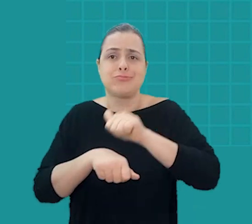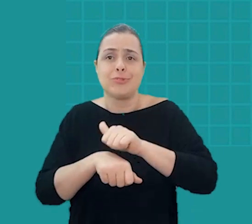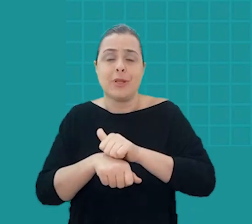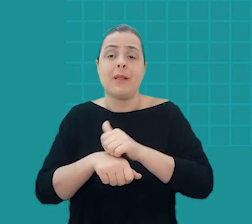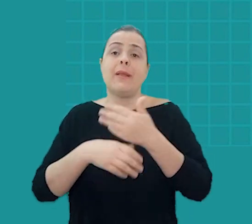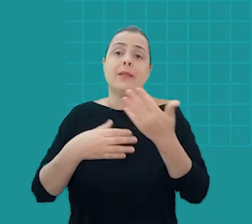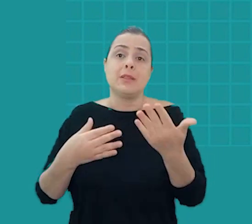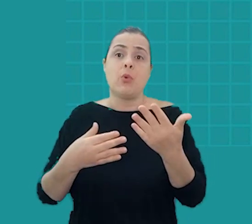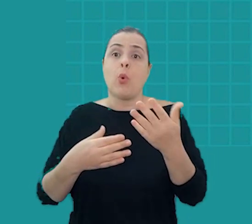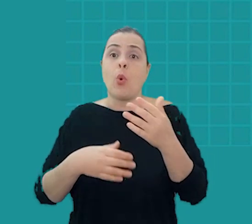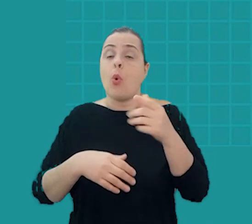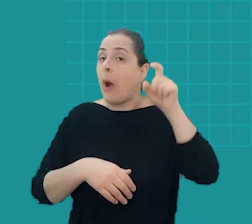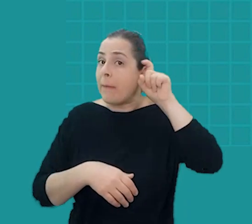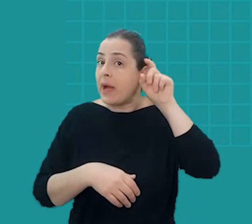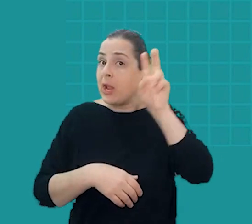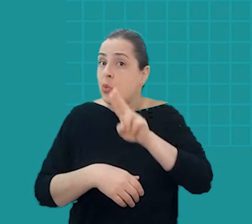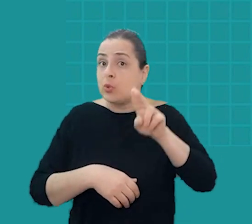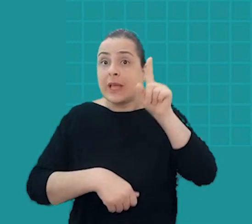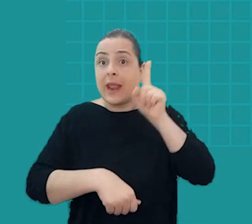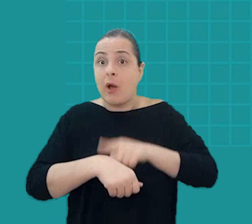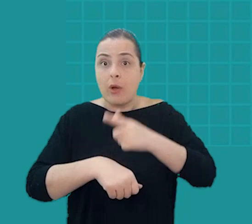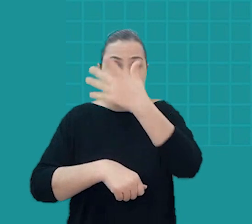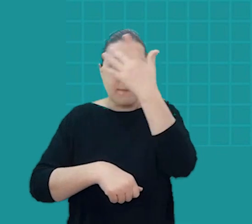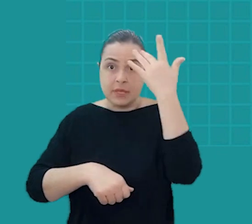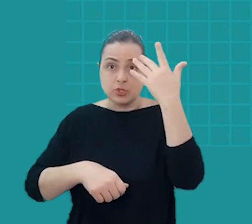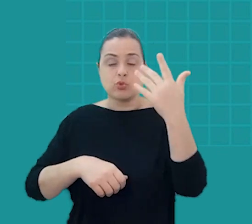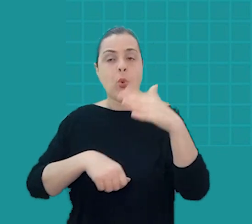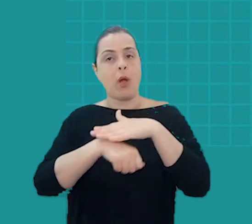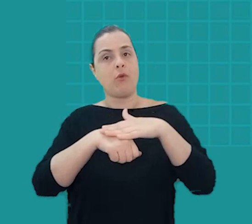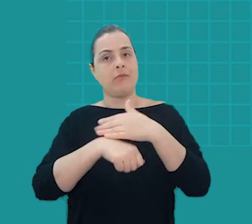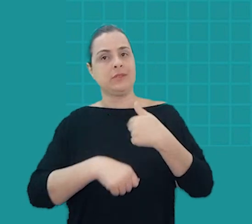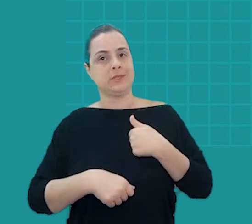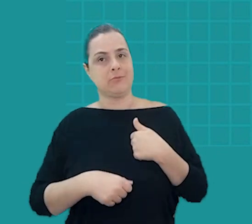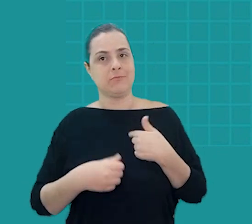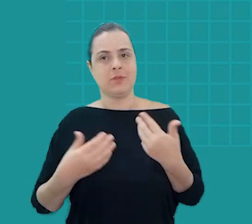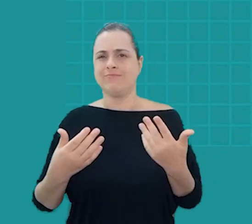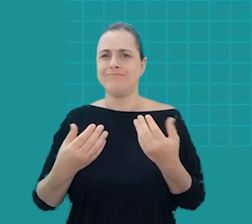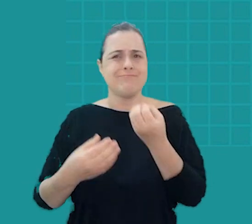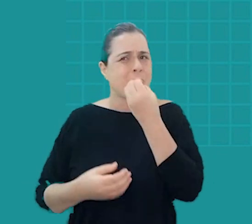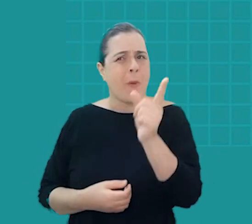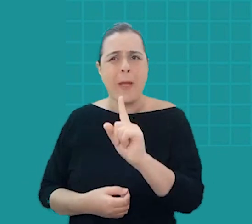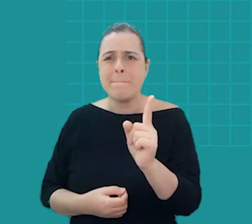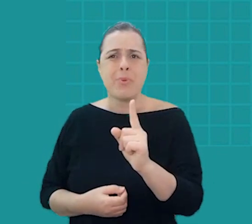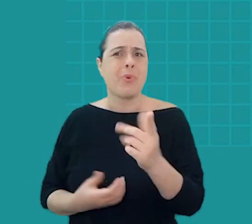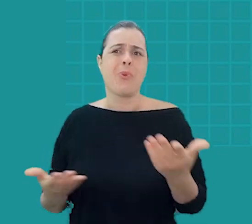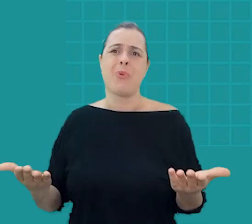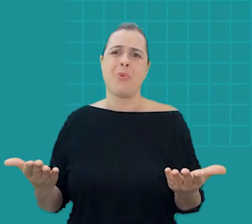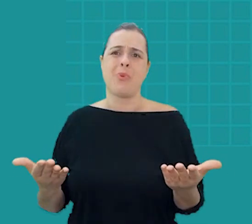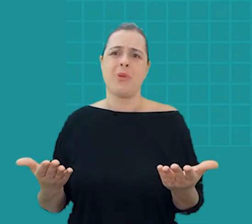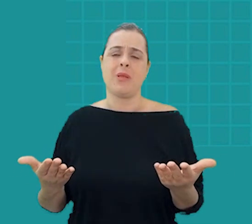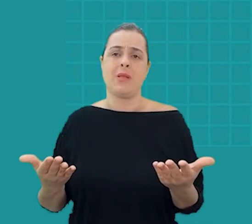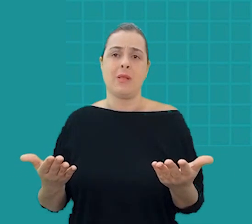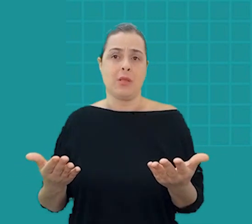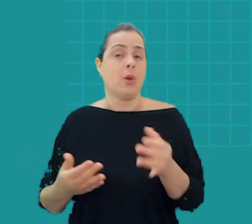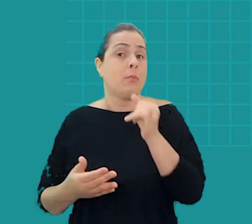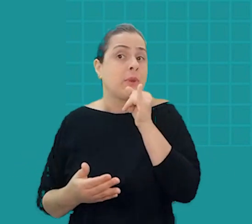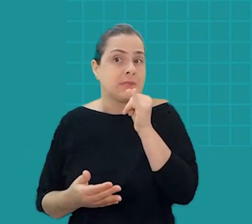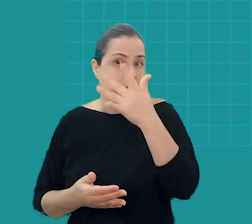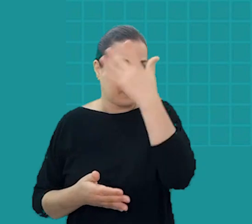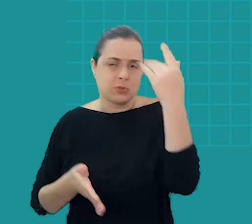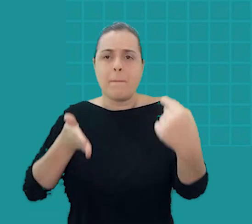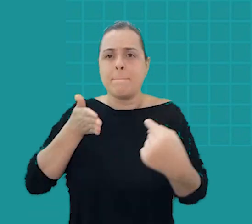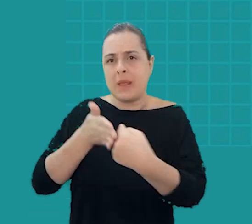falar comigo. Não é saudável. Muita gente fala, Thierry, já que você faz leitura labial, qual é